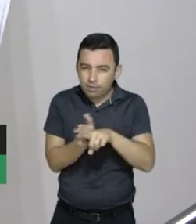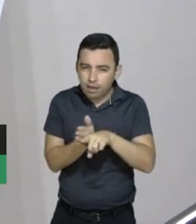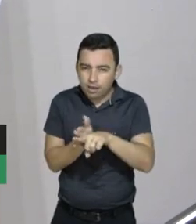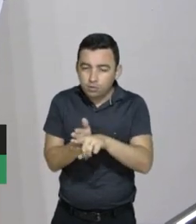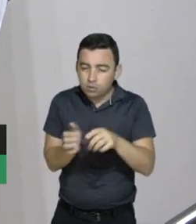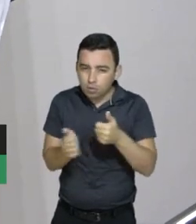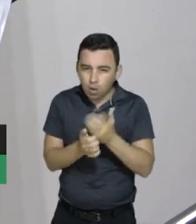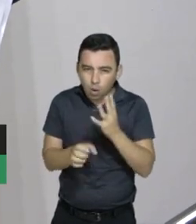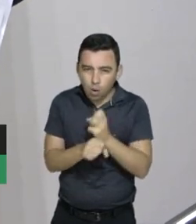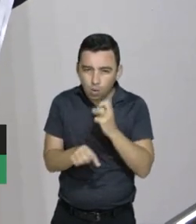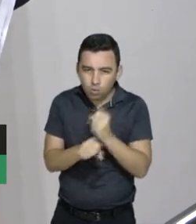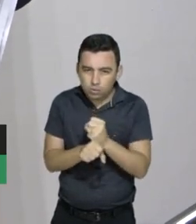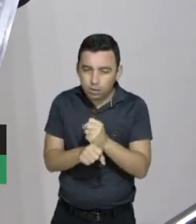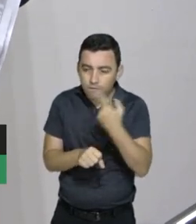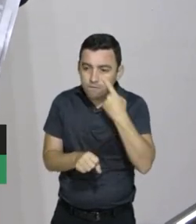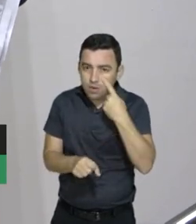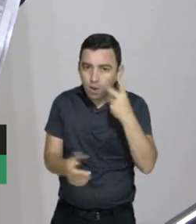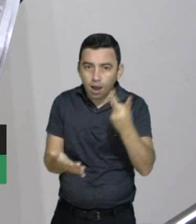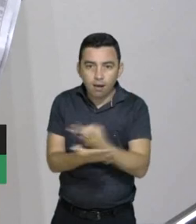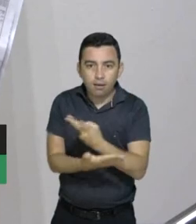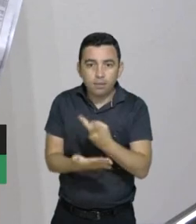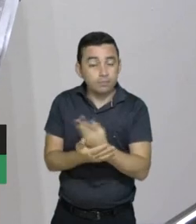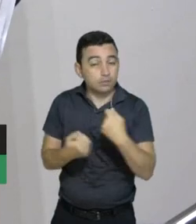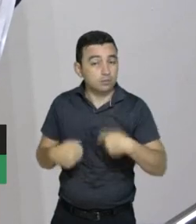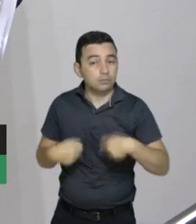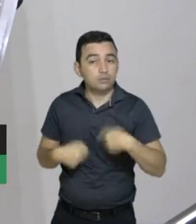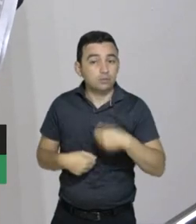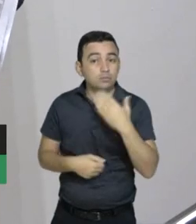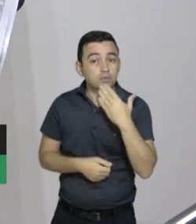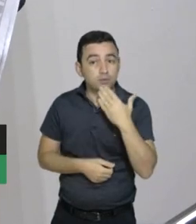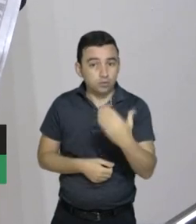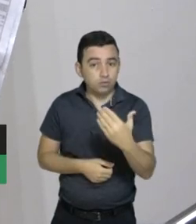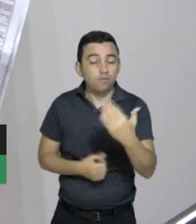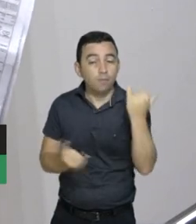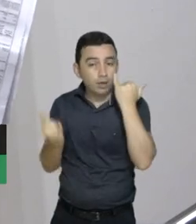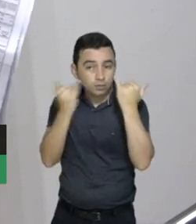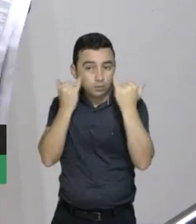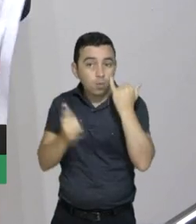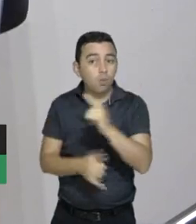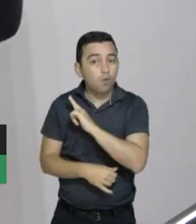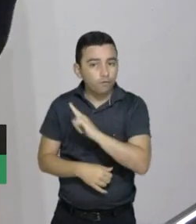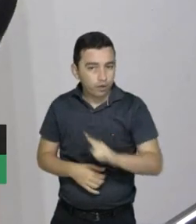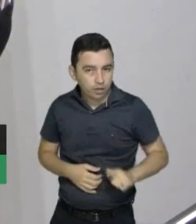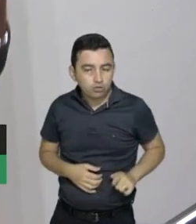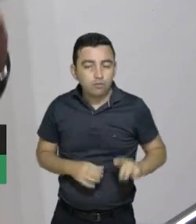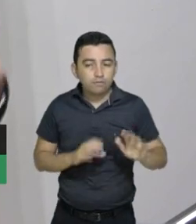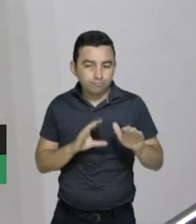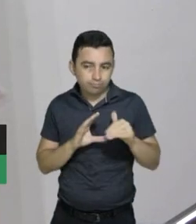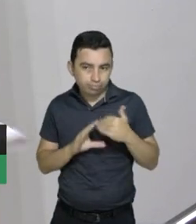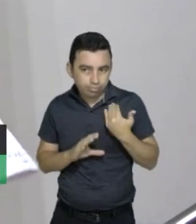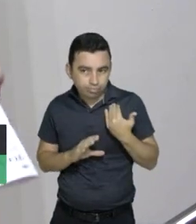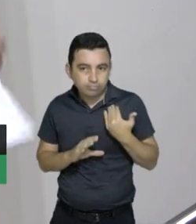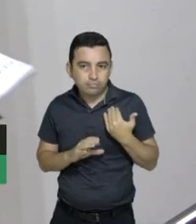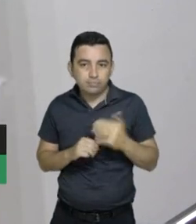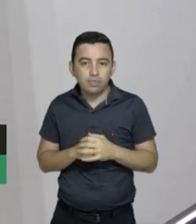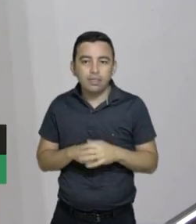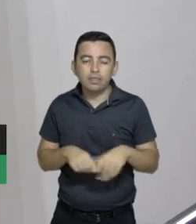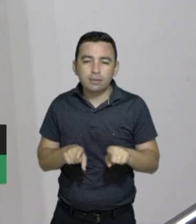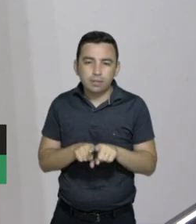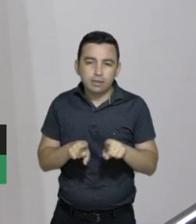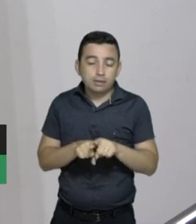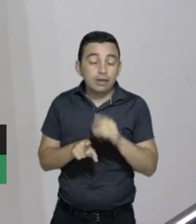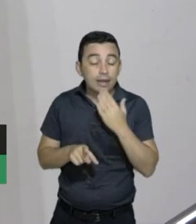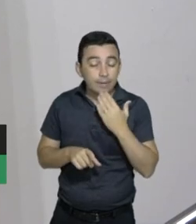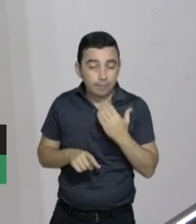aponta a irregularidade e nós temos que pedir informação ao governo do estado que mande para essa casa a quem vamos solicitar o requerimento também